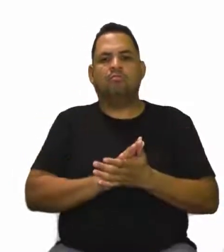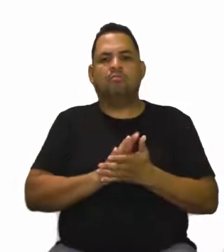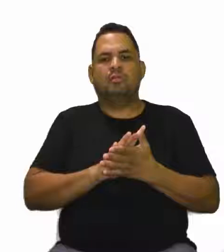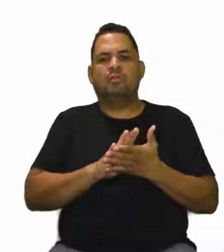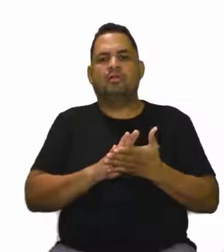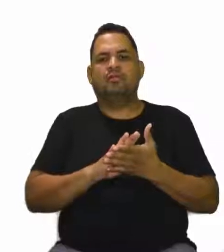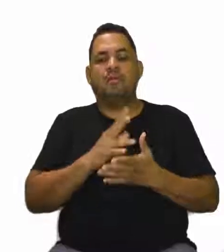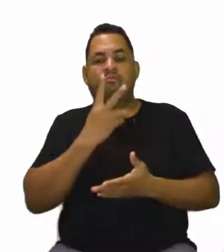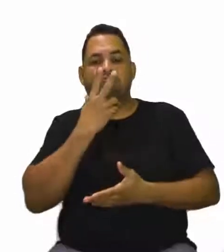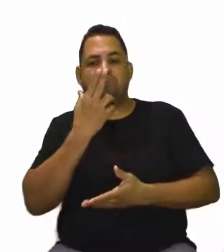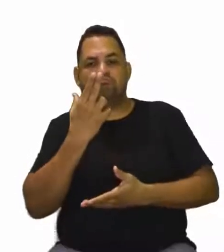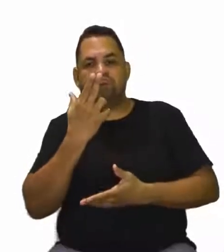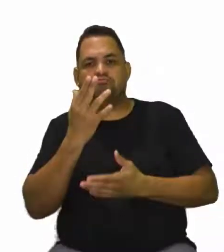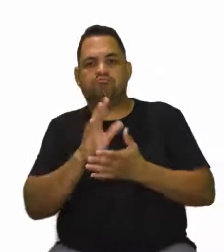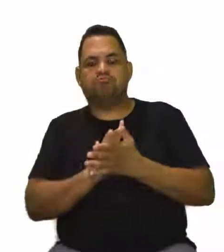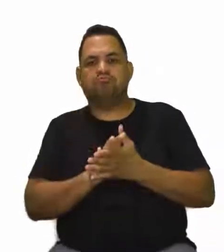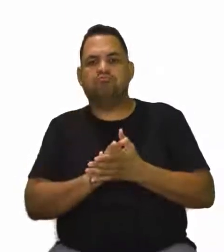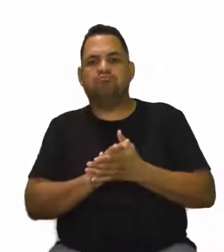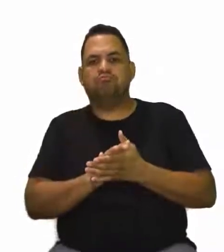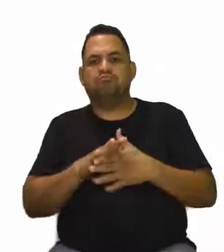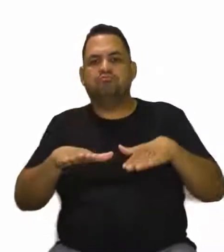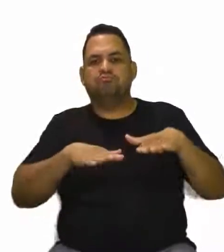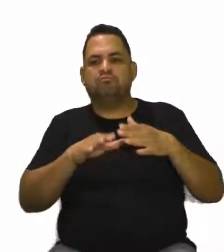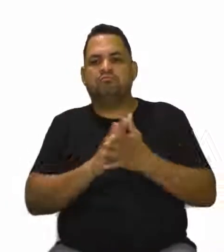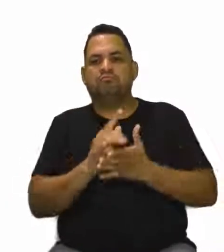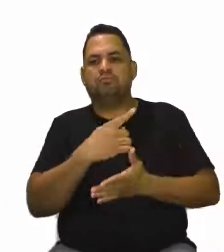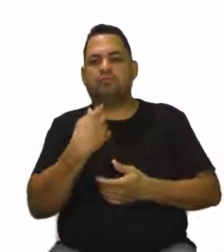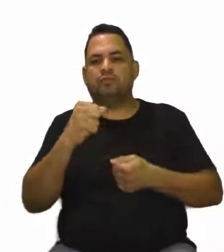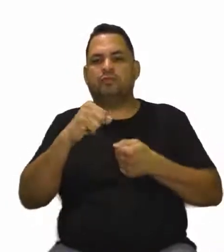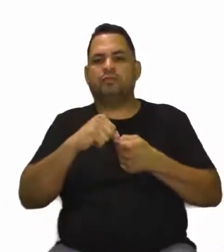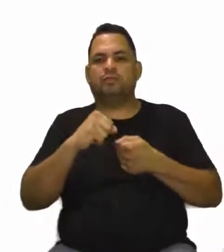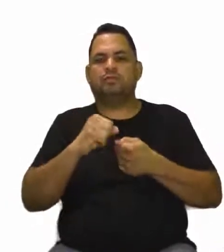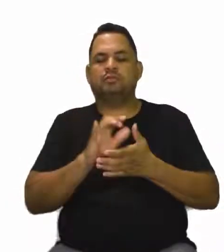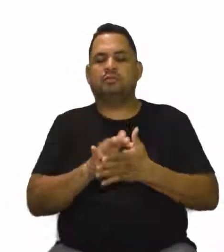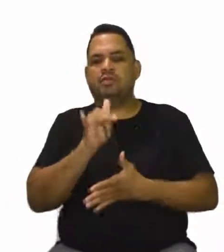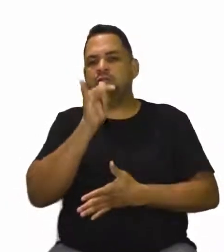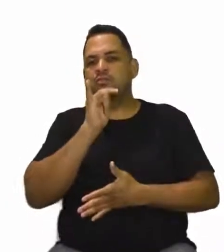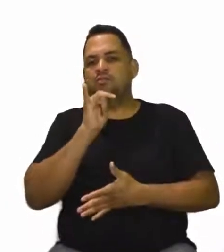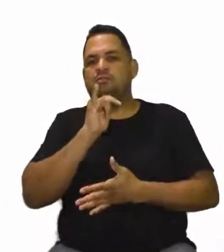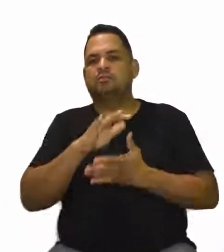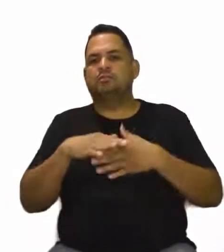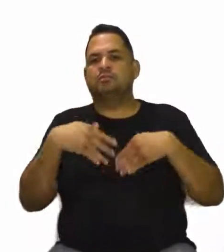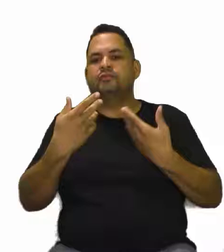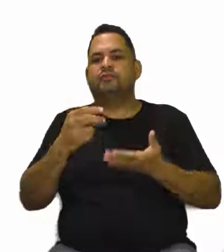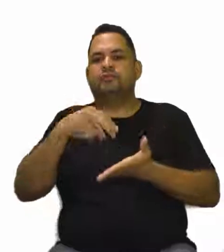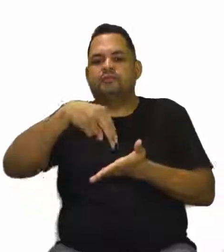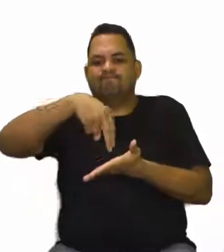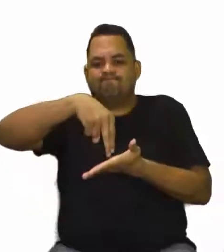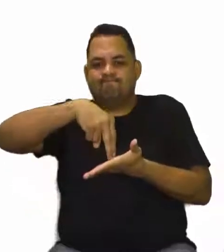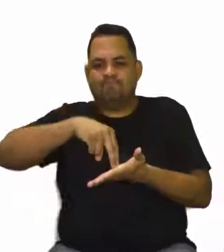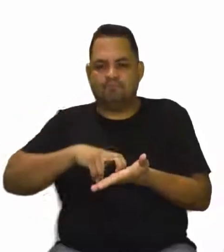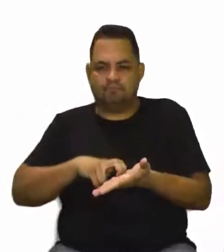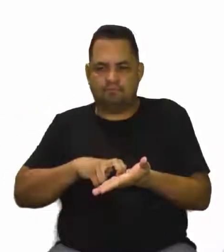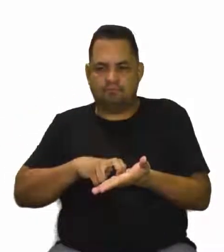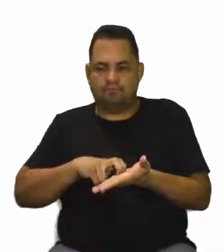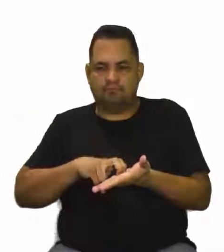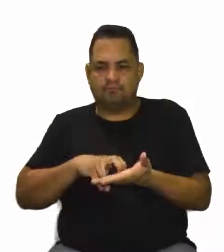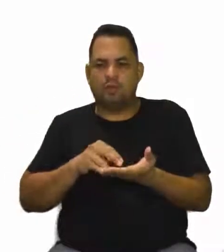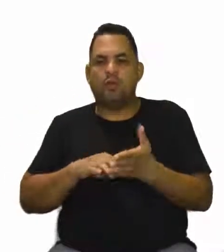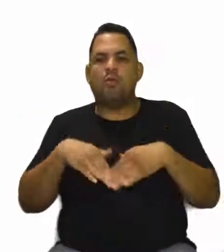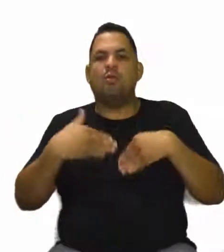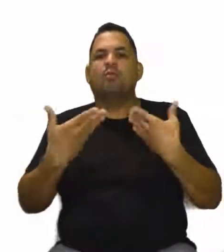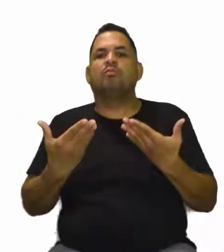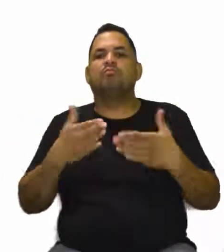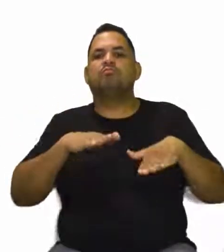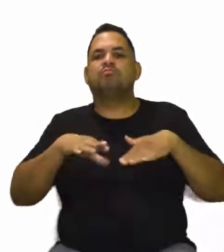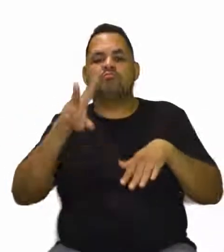simular exatamente esses movimentos que nós realizamos. Por exemplo, quando eu faço o agachamento, que